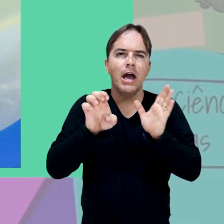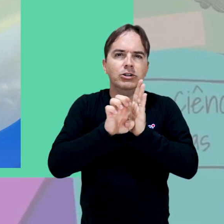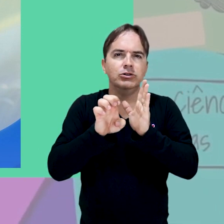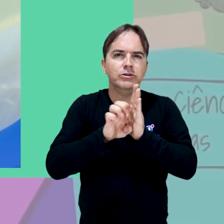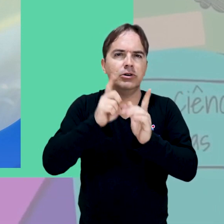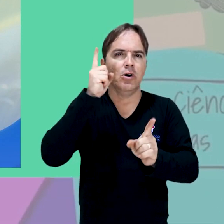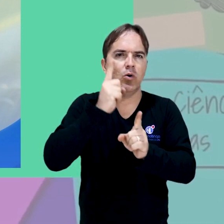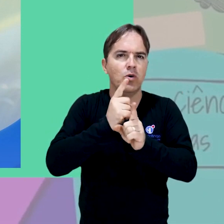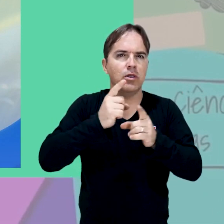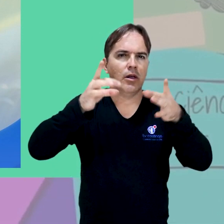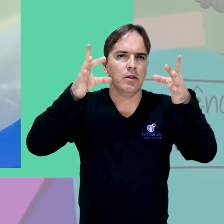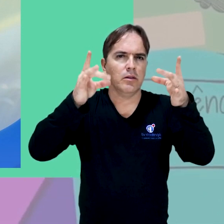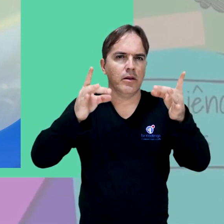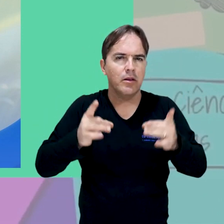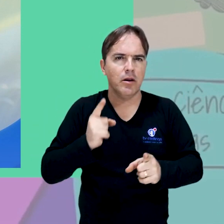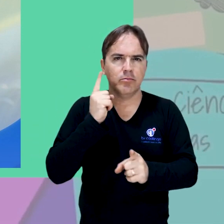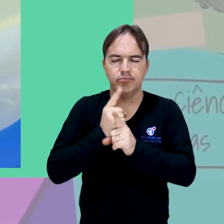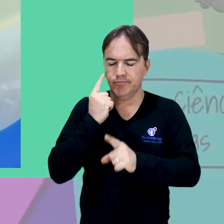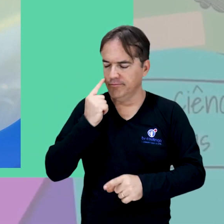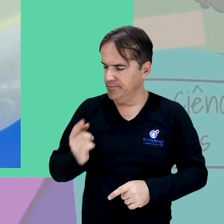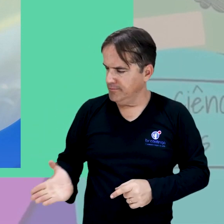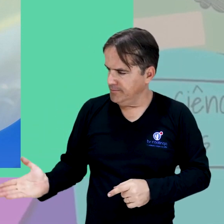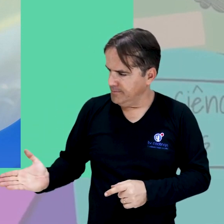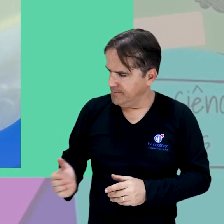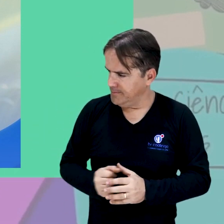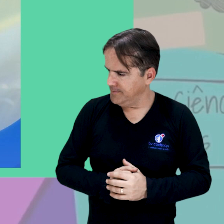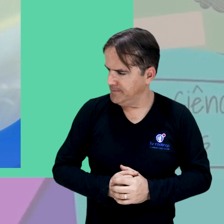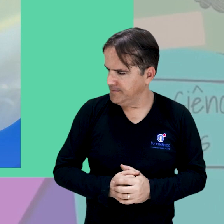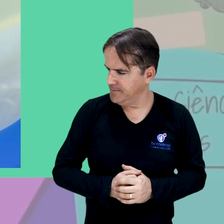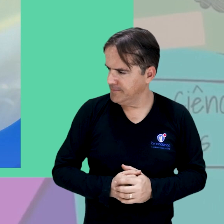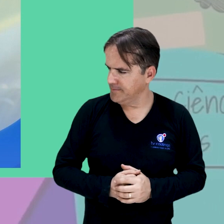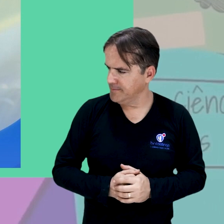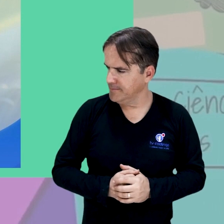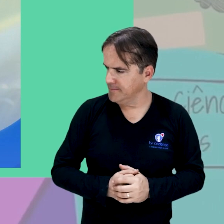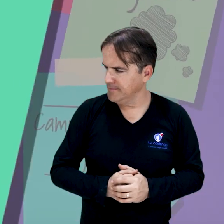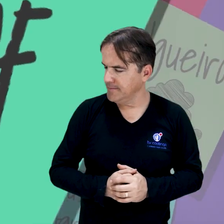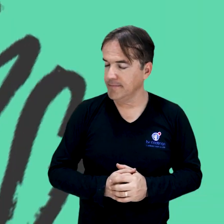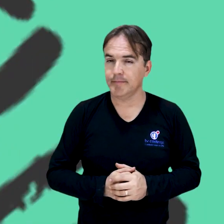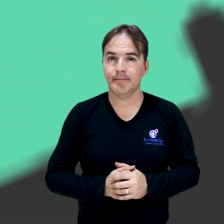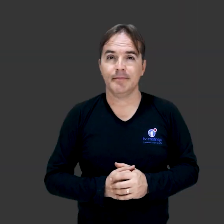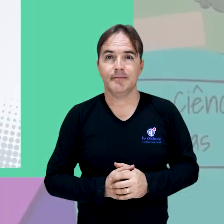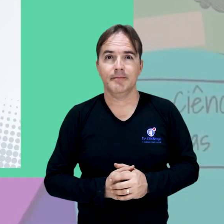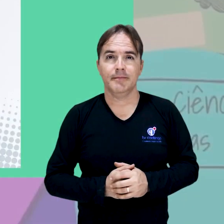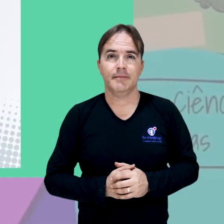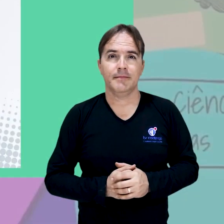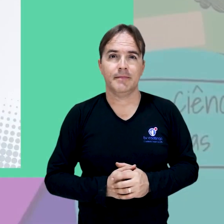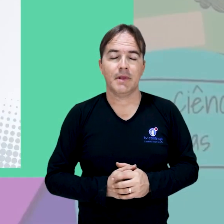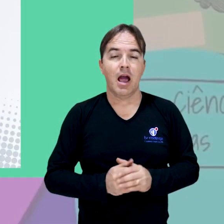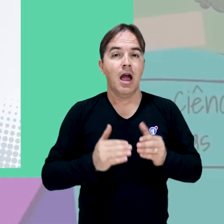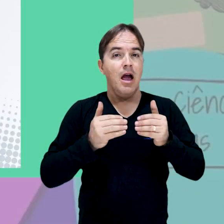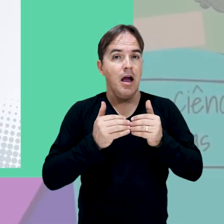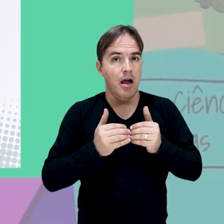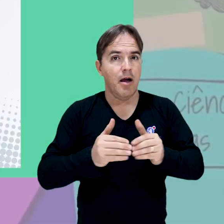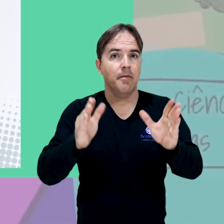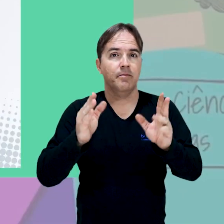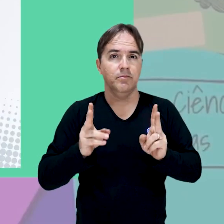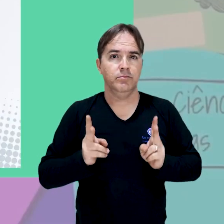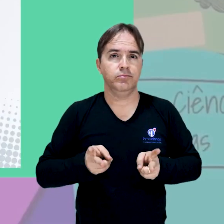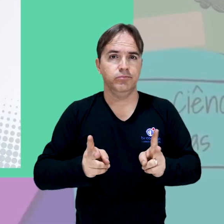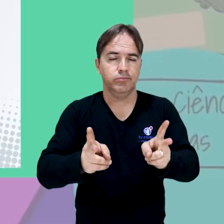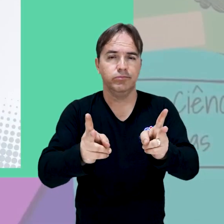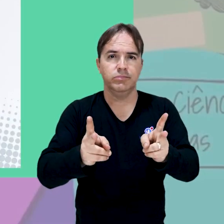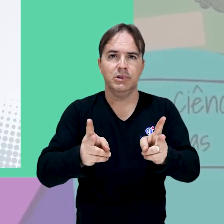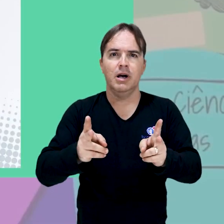página ps.edu PBR seguem abertas até